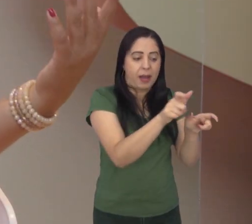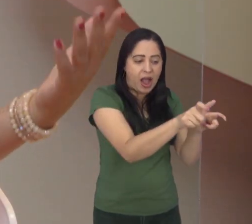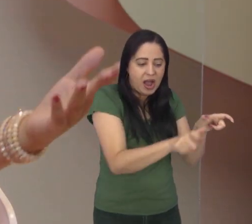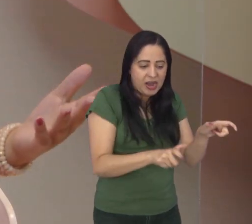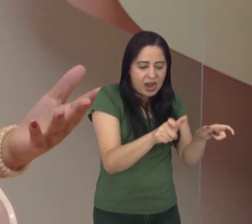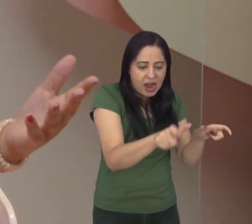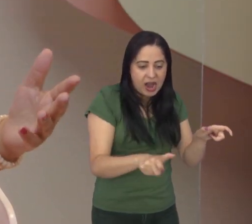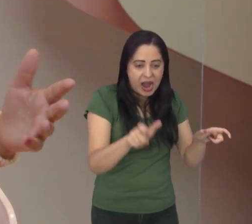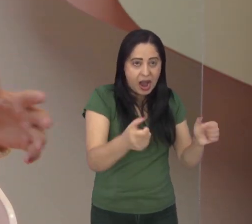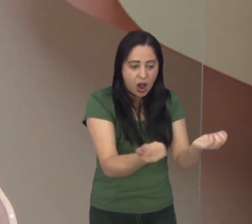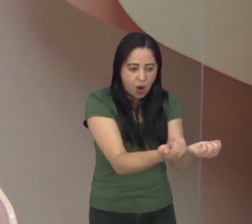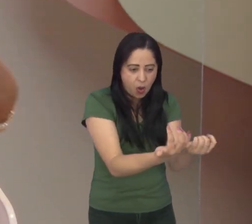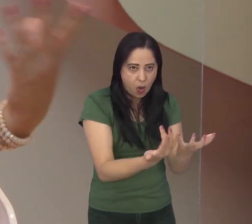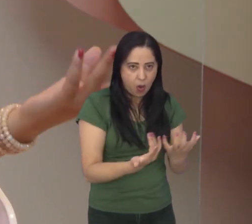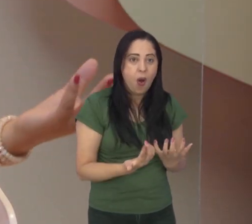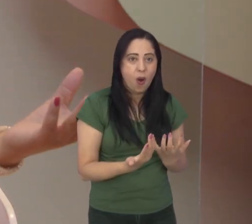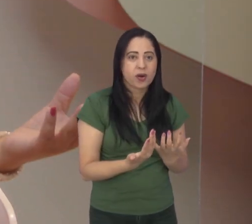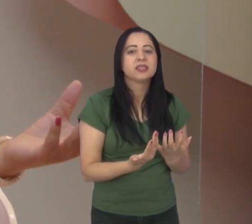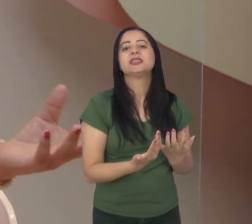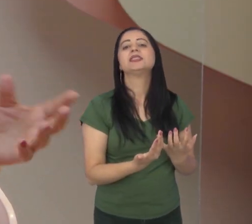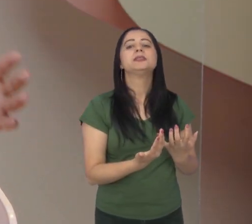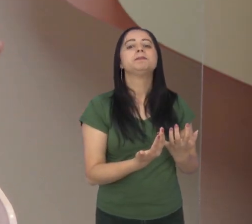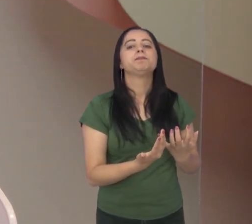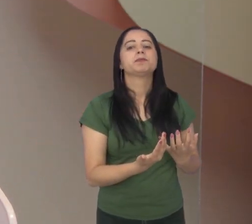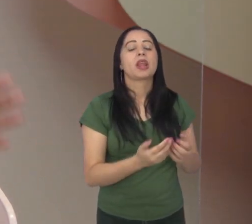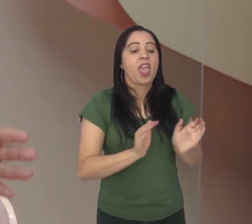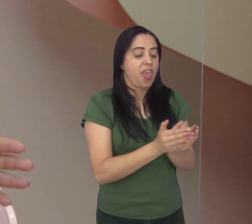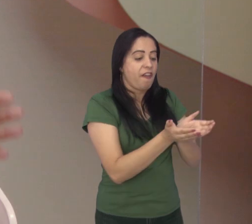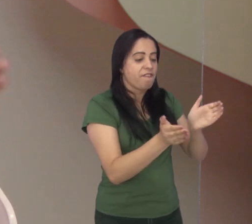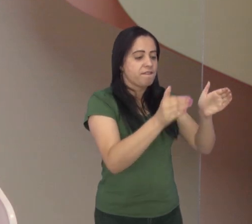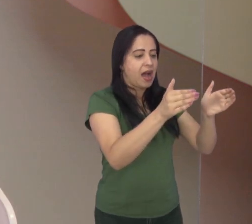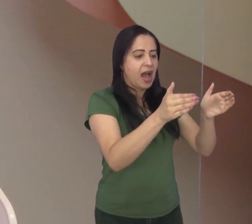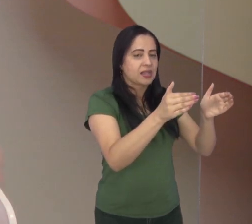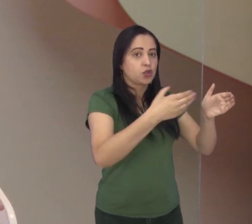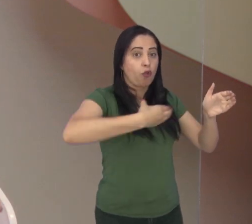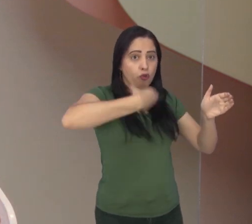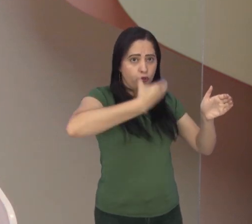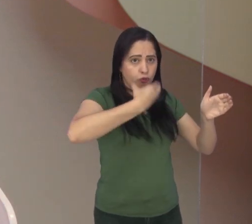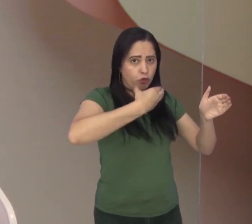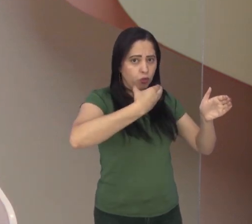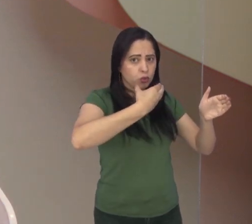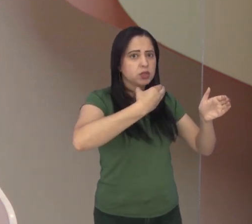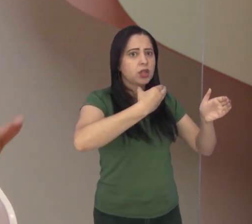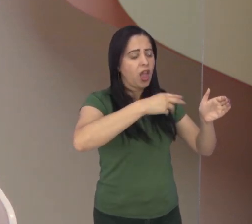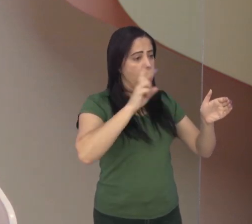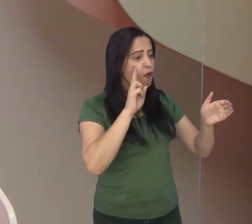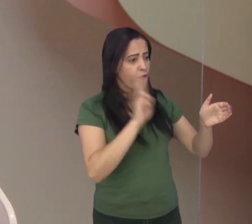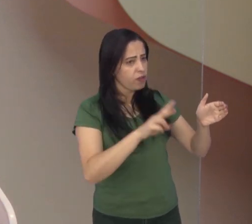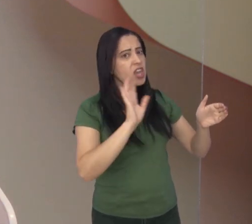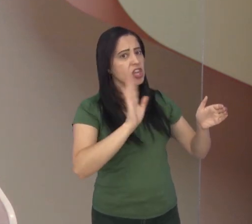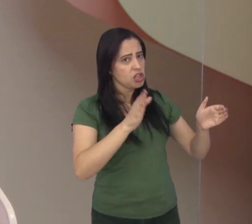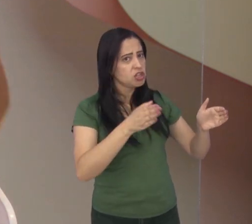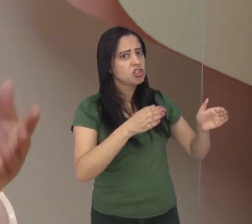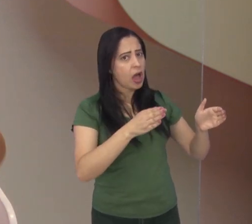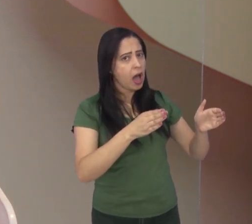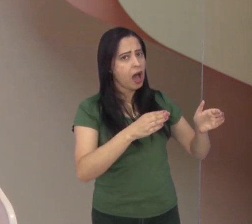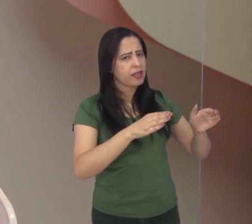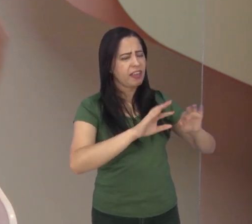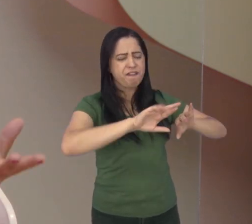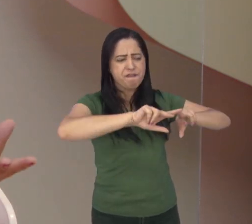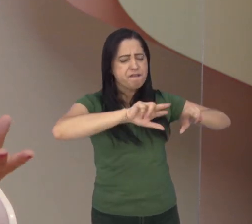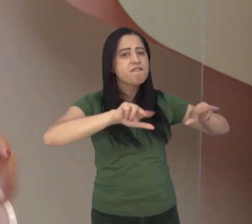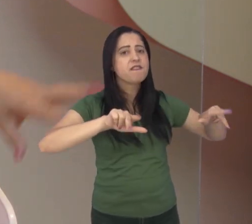ter uma horta em casa, né? Cultivar essa horta em casa. Vasos com frutas, está cada vez mais comum, né? Vasos com